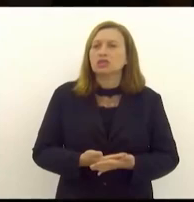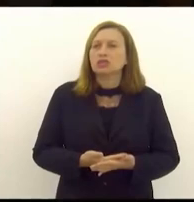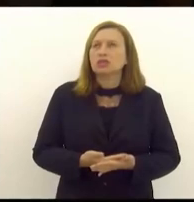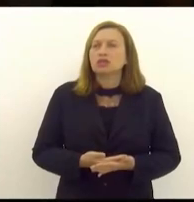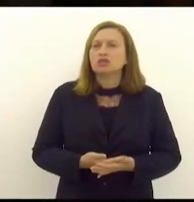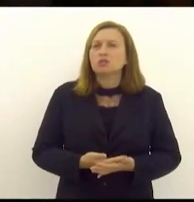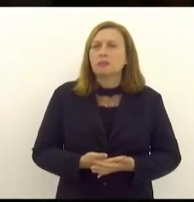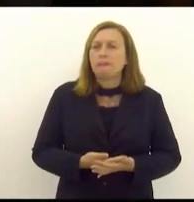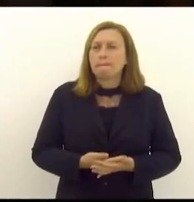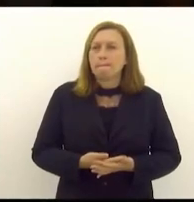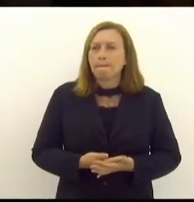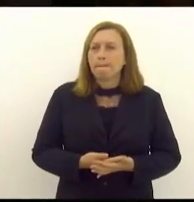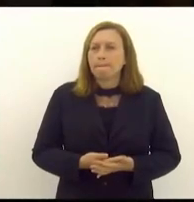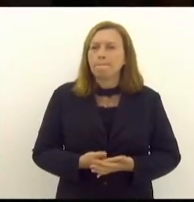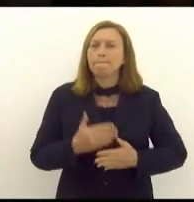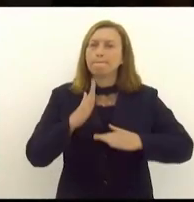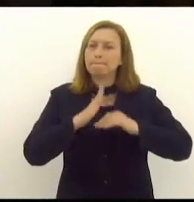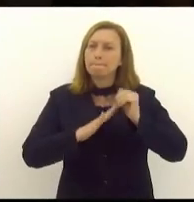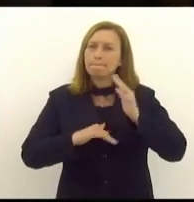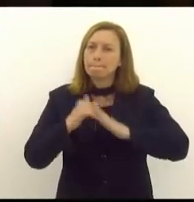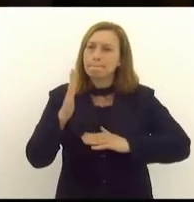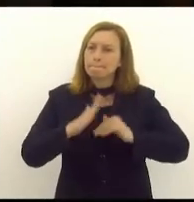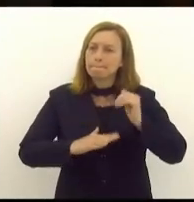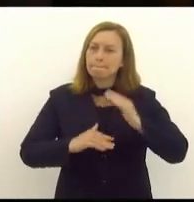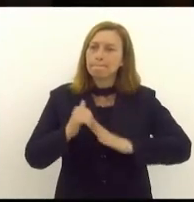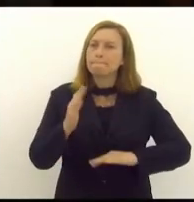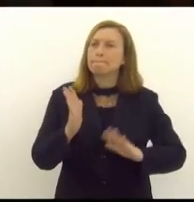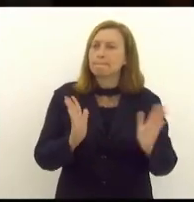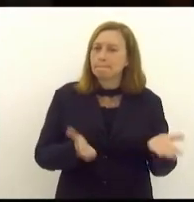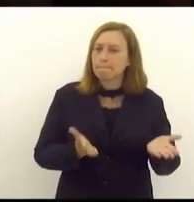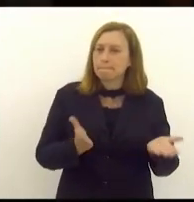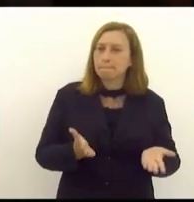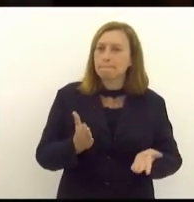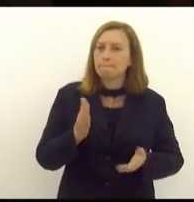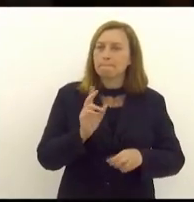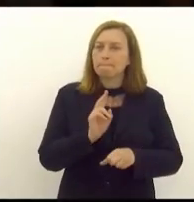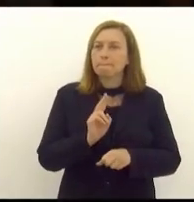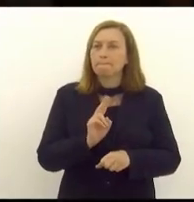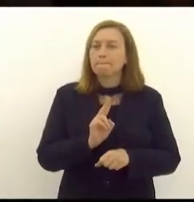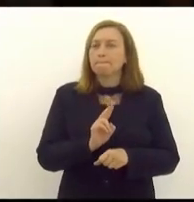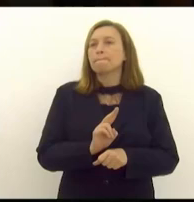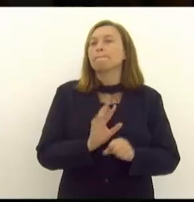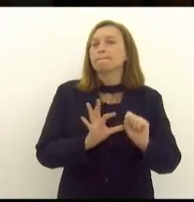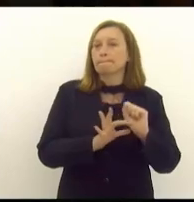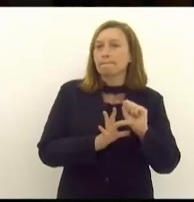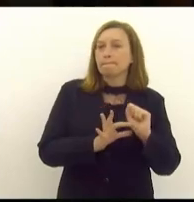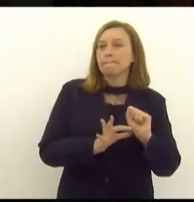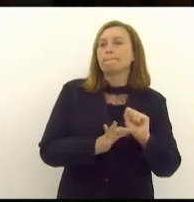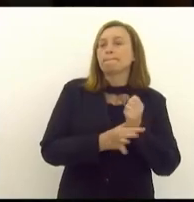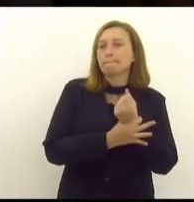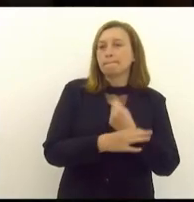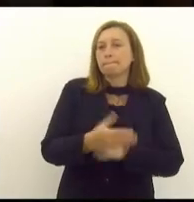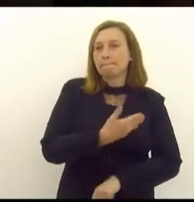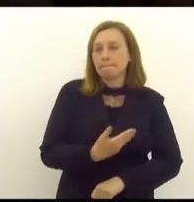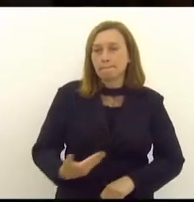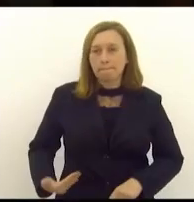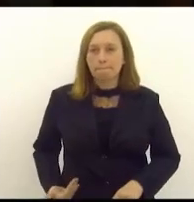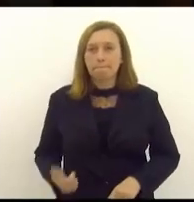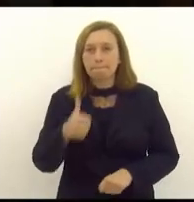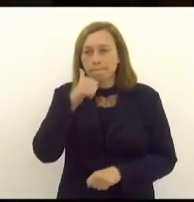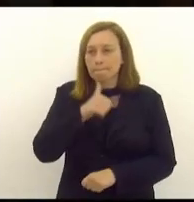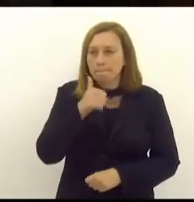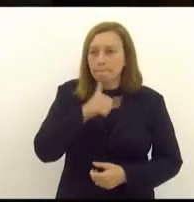das das profissionais que hoje agentes da Segurança Pública que tá ali trabalhando na